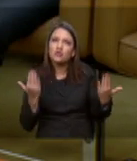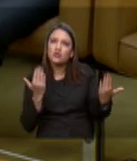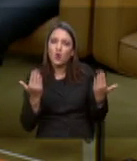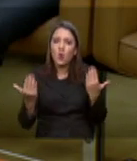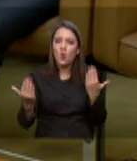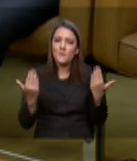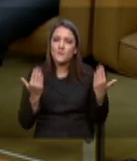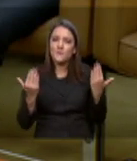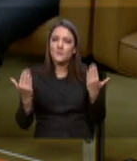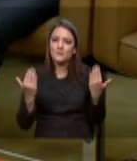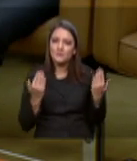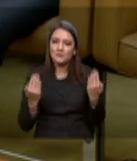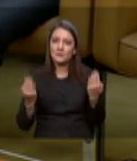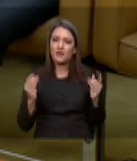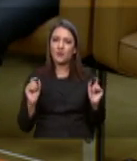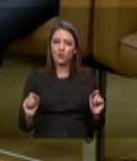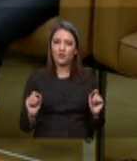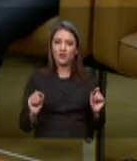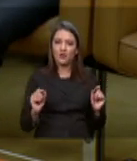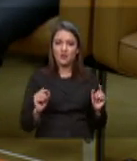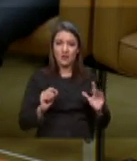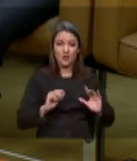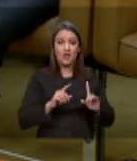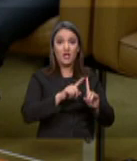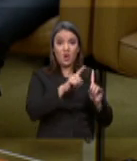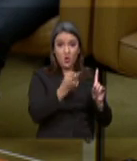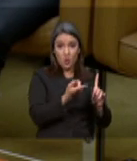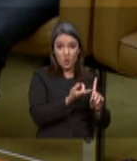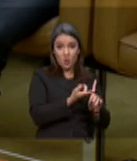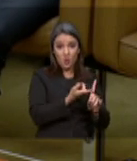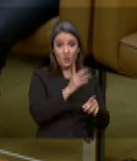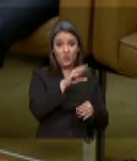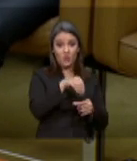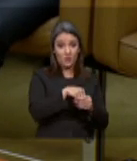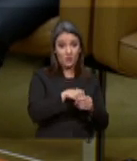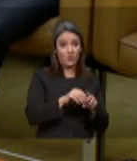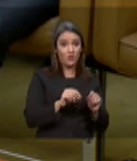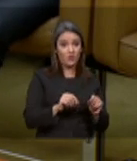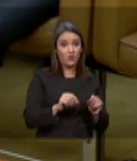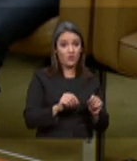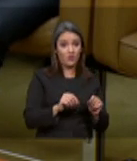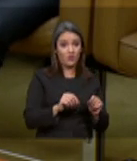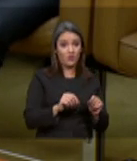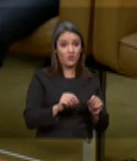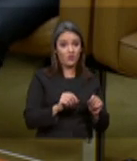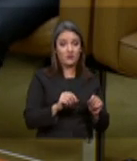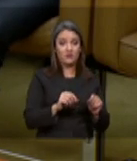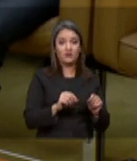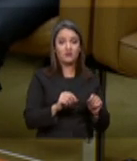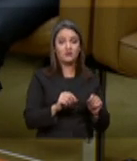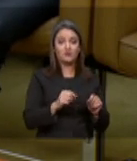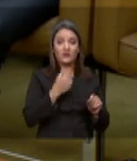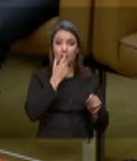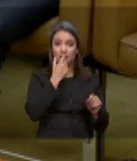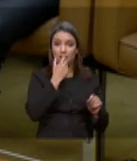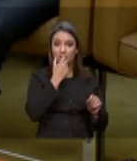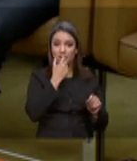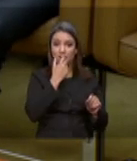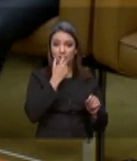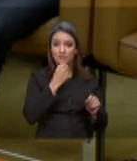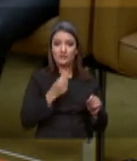comparando-se à questão do útero da mulher e tocando na questão ambiental,